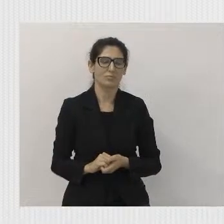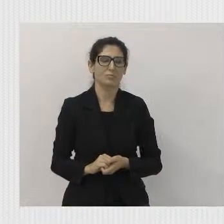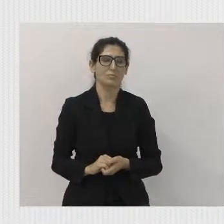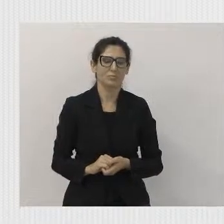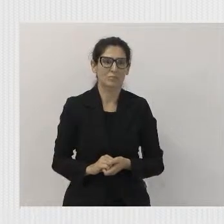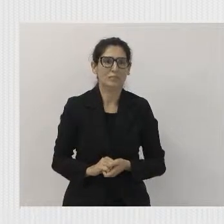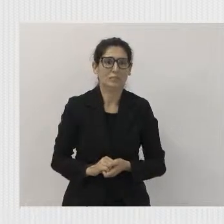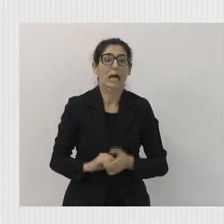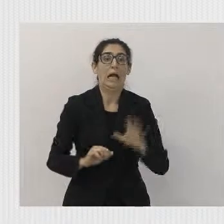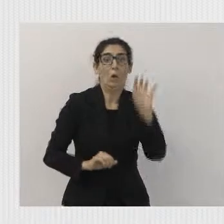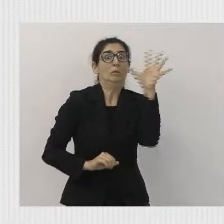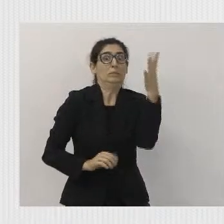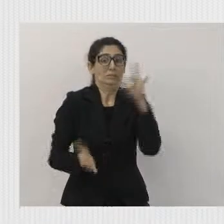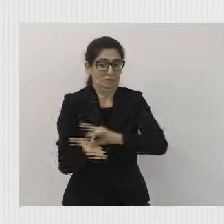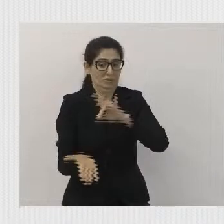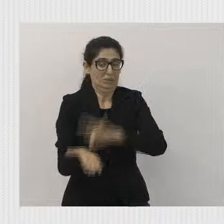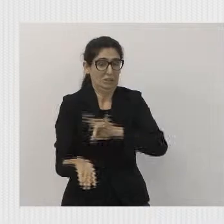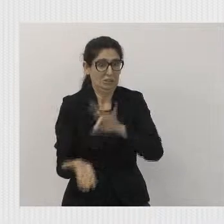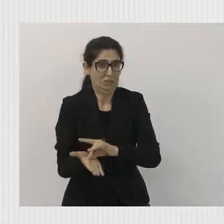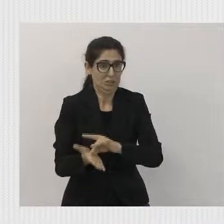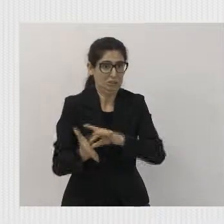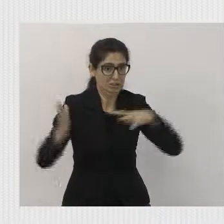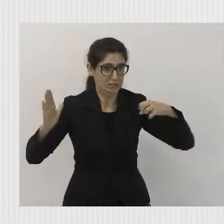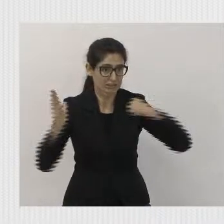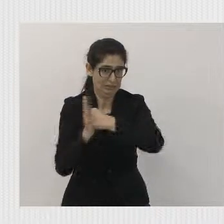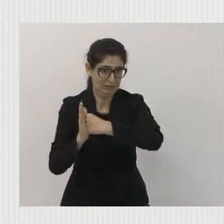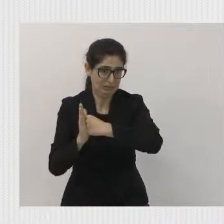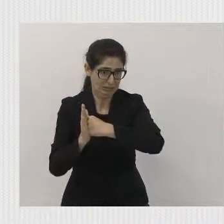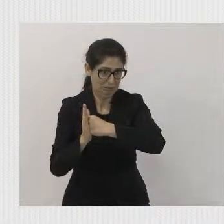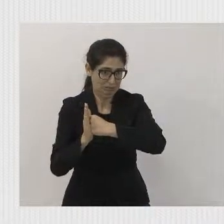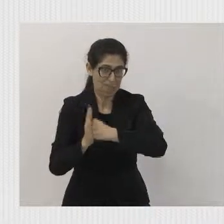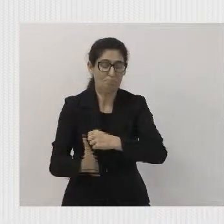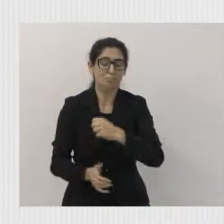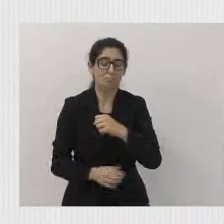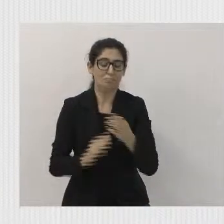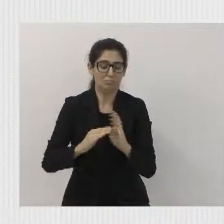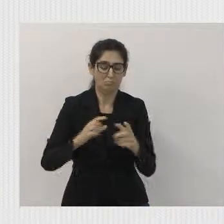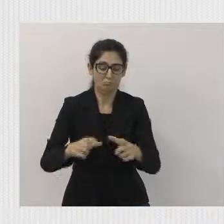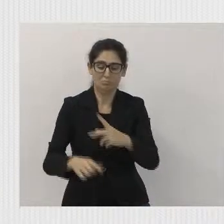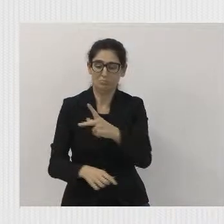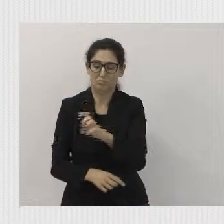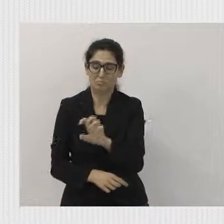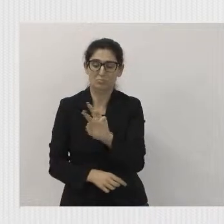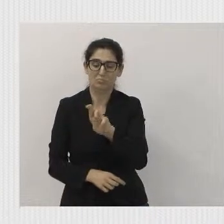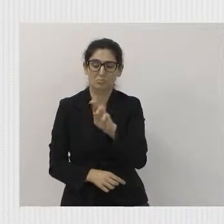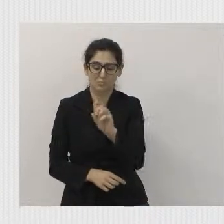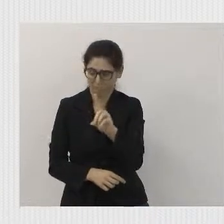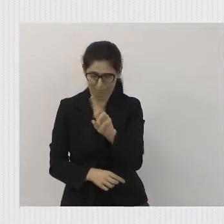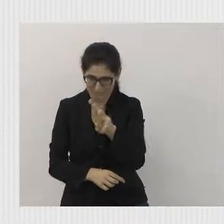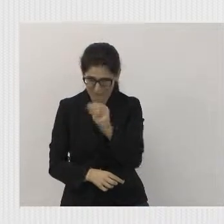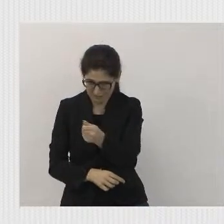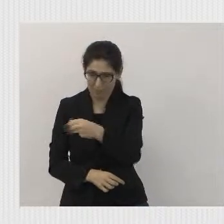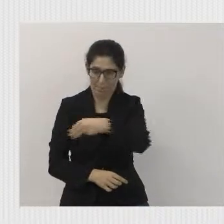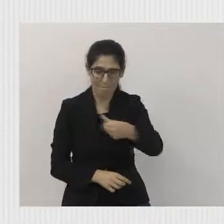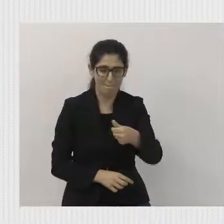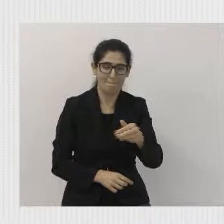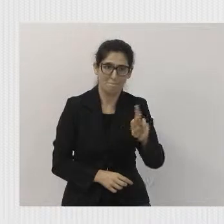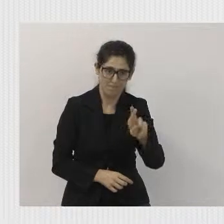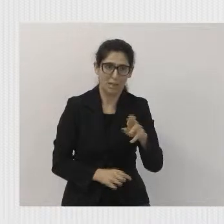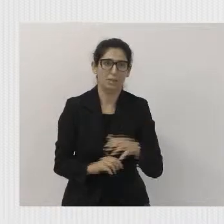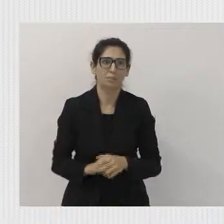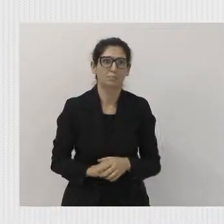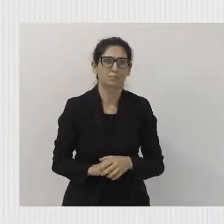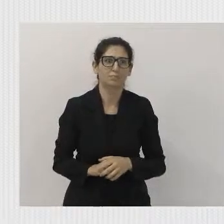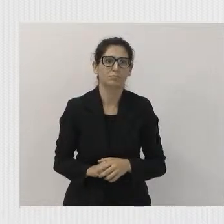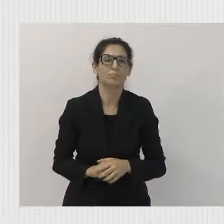um acidente lá na estrada do bairro Jardim Pedra Mar, e a gente reforça a emergência. Então, não